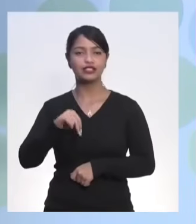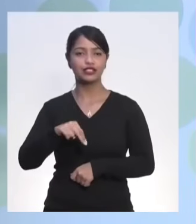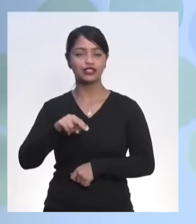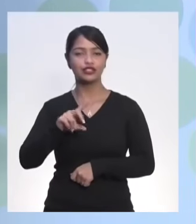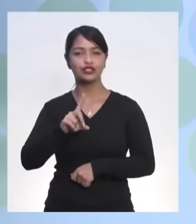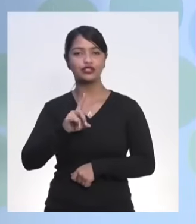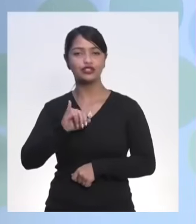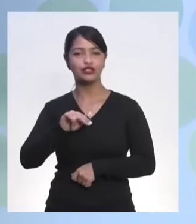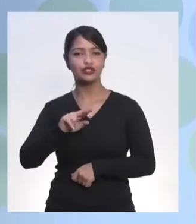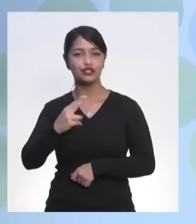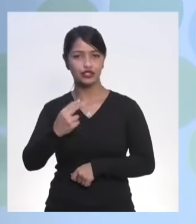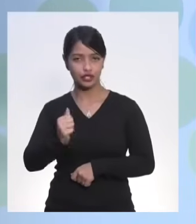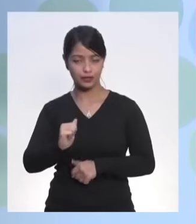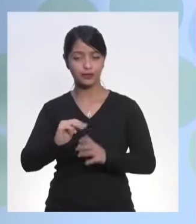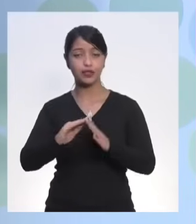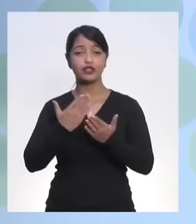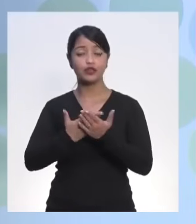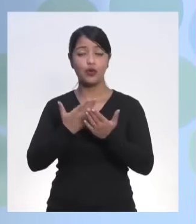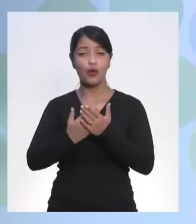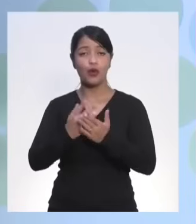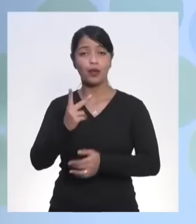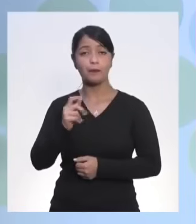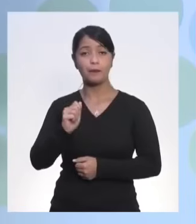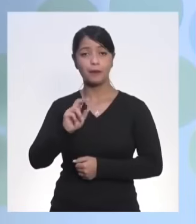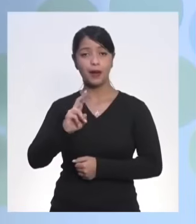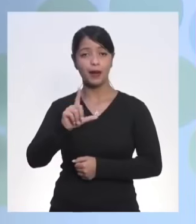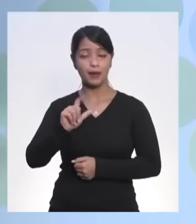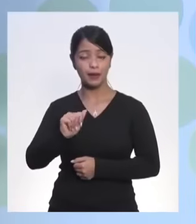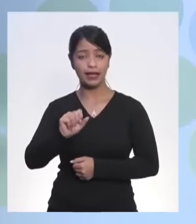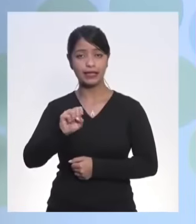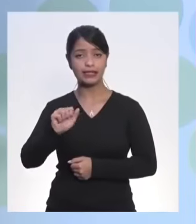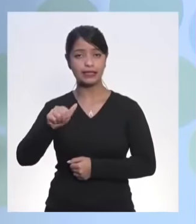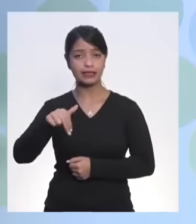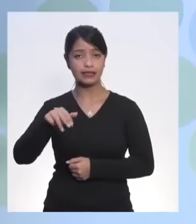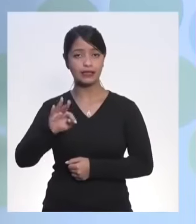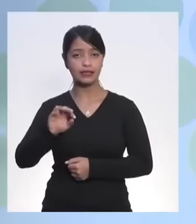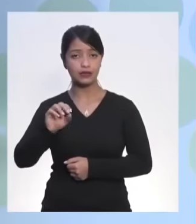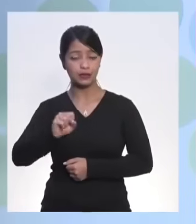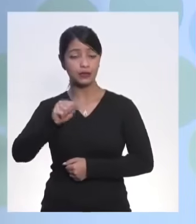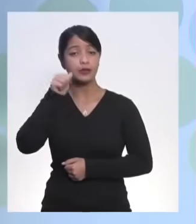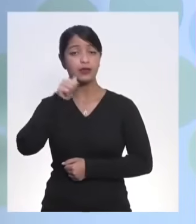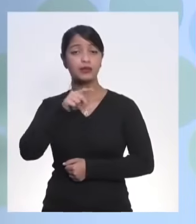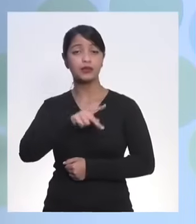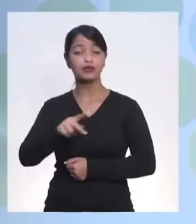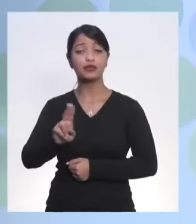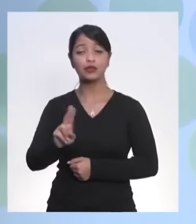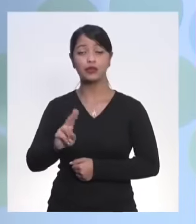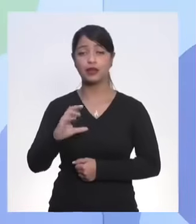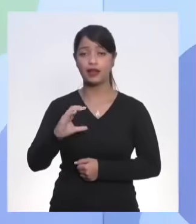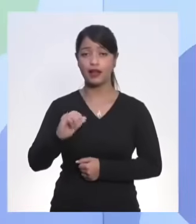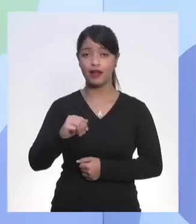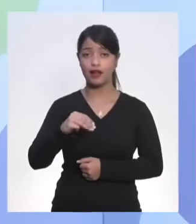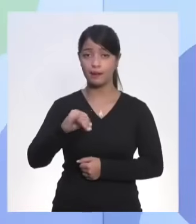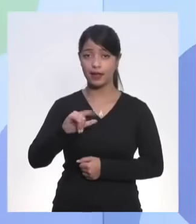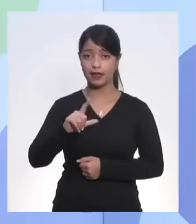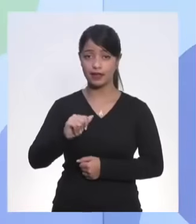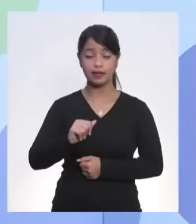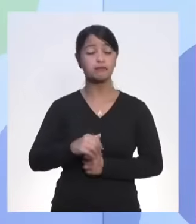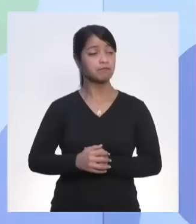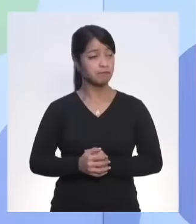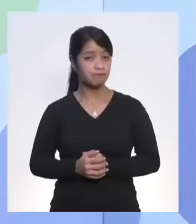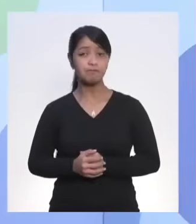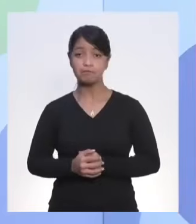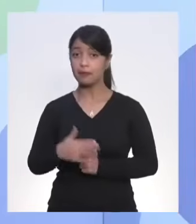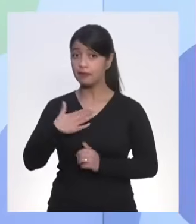Paula, Escola Paula Santos, da professora Camila, participando aqui também. Ale? Olha, aqui eu tenho na minha